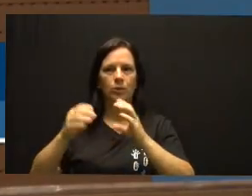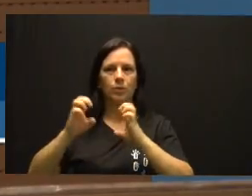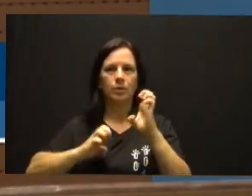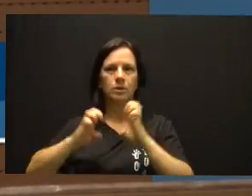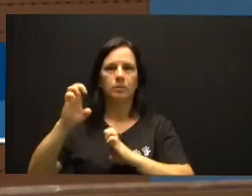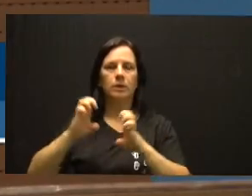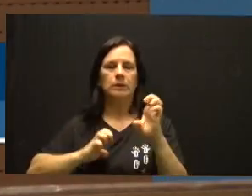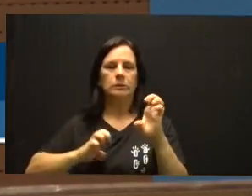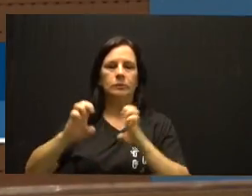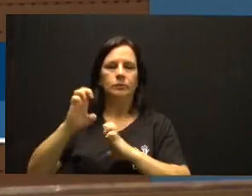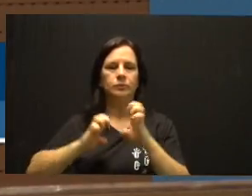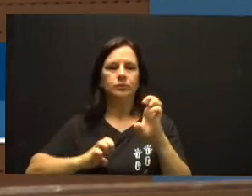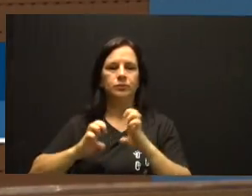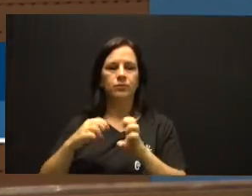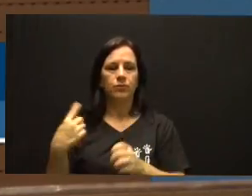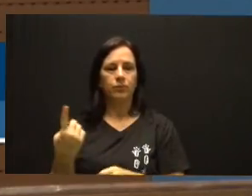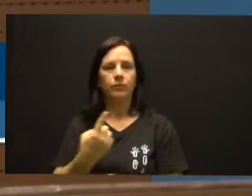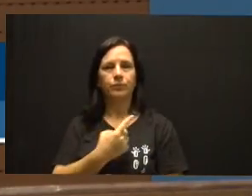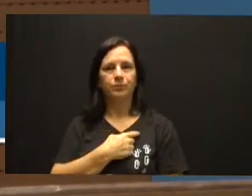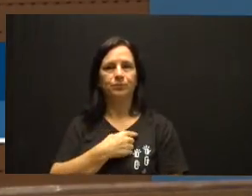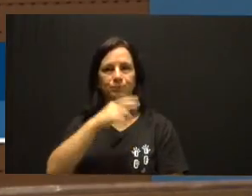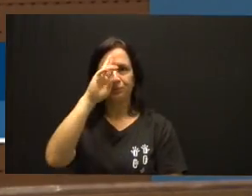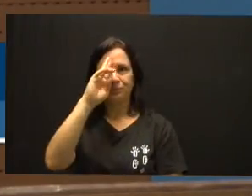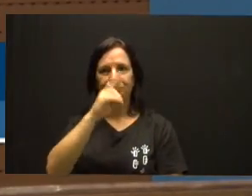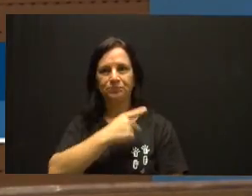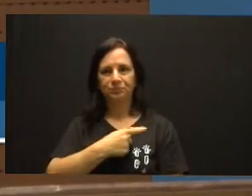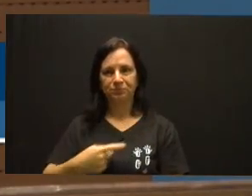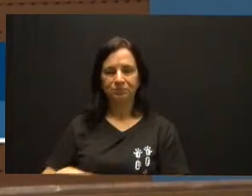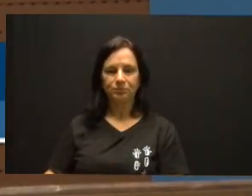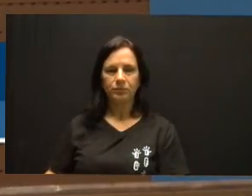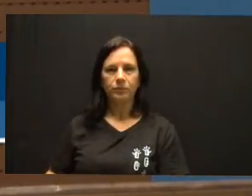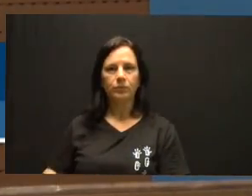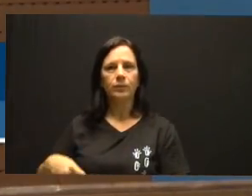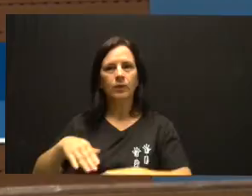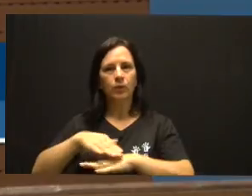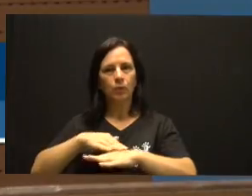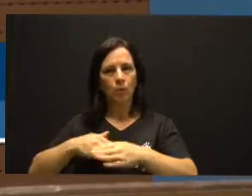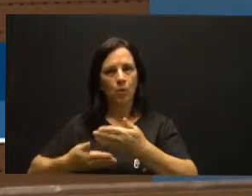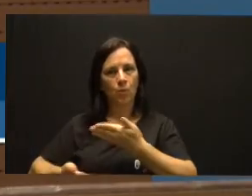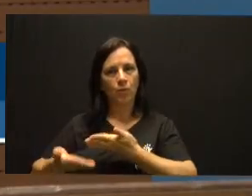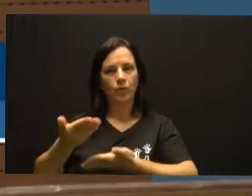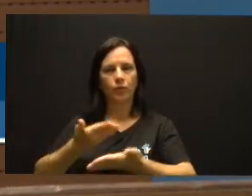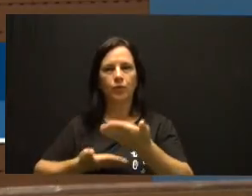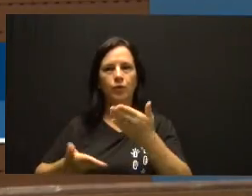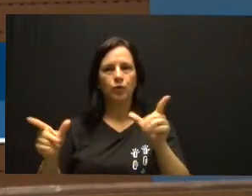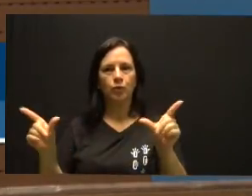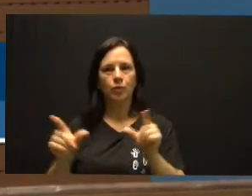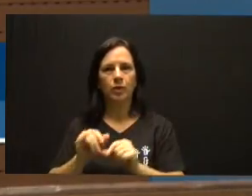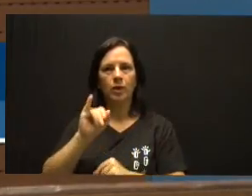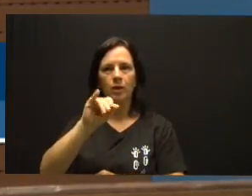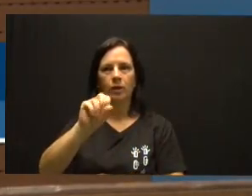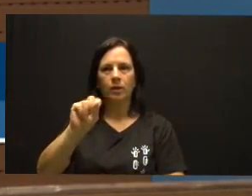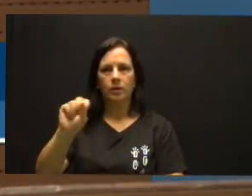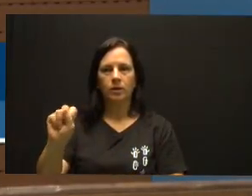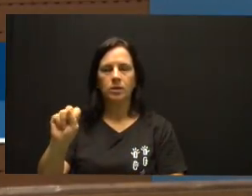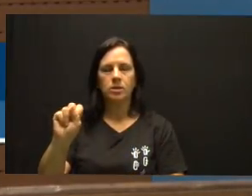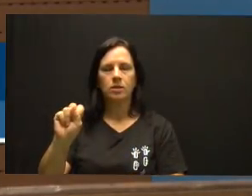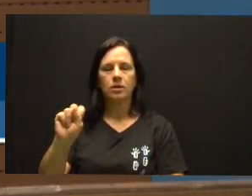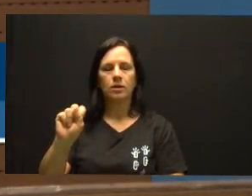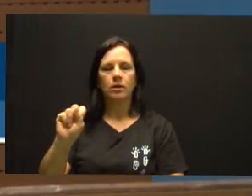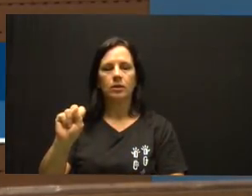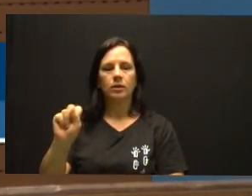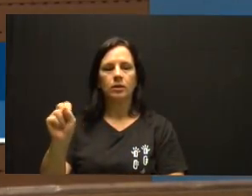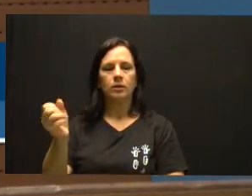Se nós não fizermos, senhor presidente, um diálogo com as empresas, diminuir o ISS, para que eles